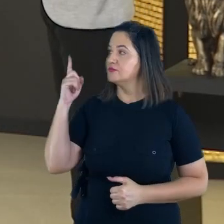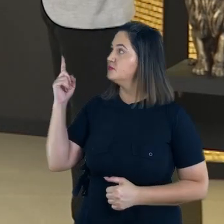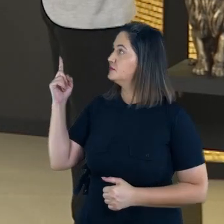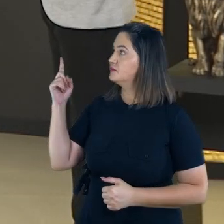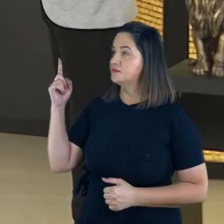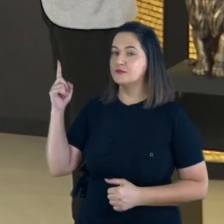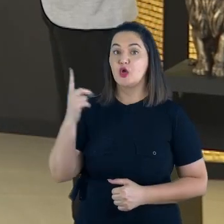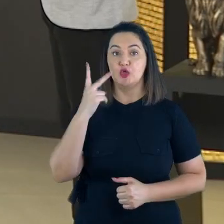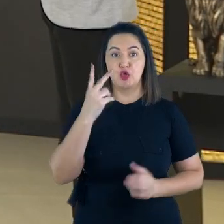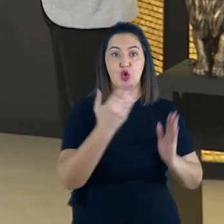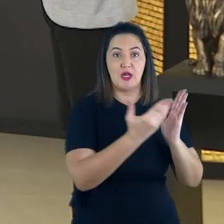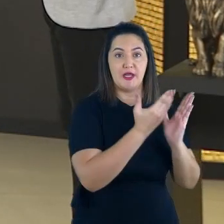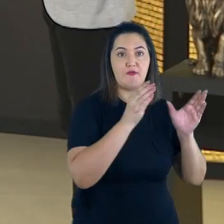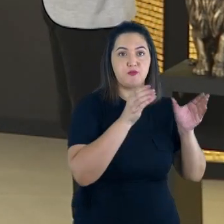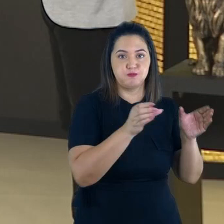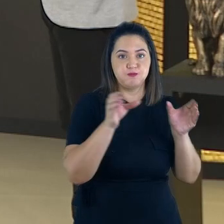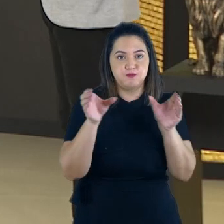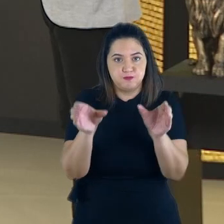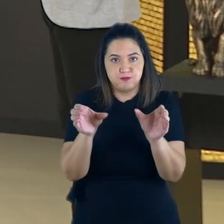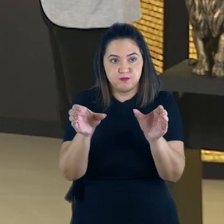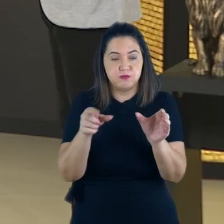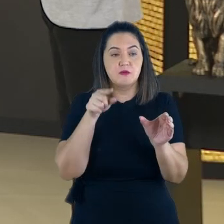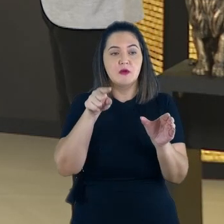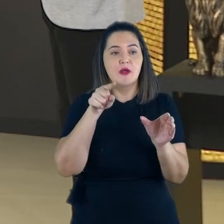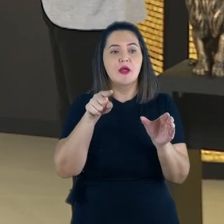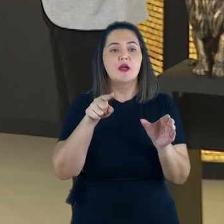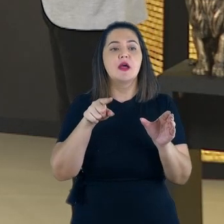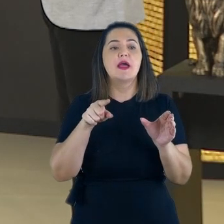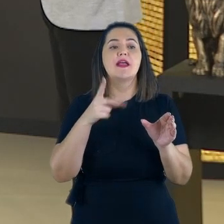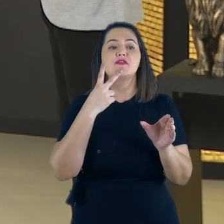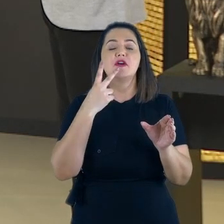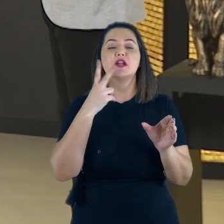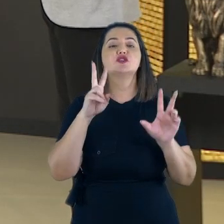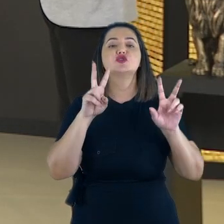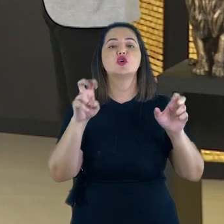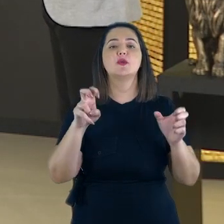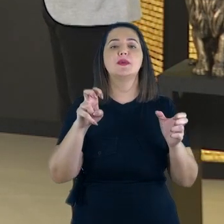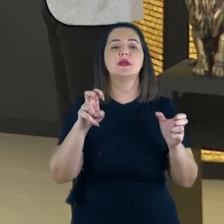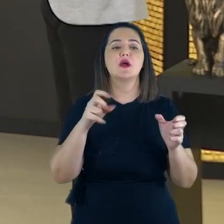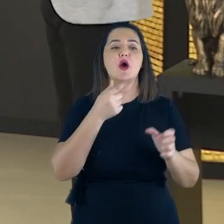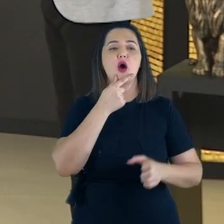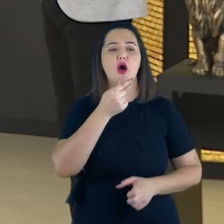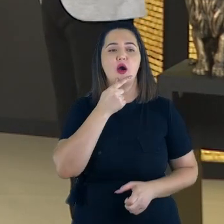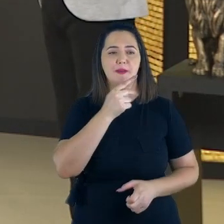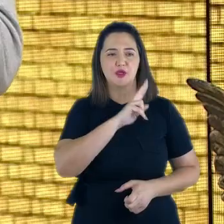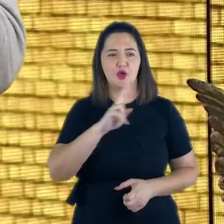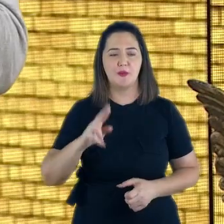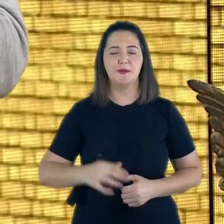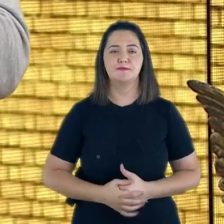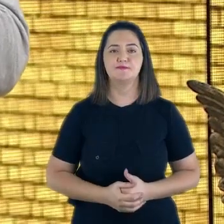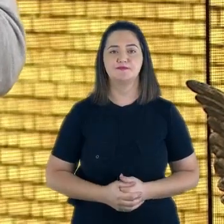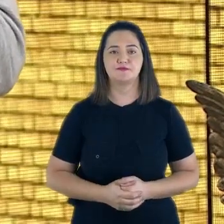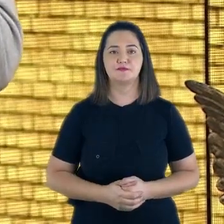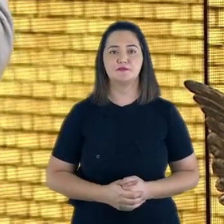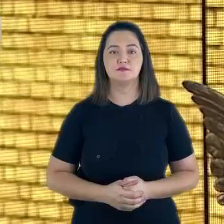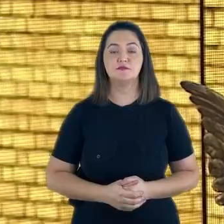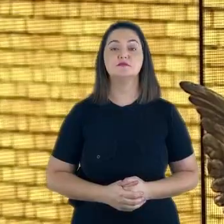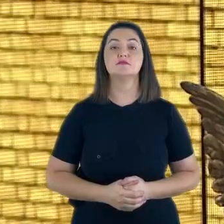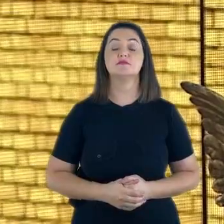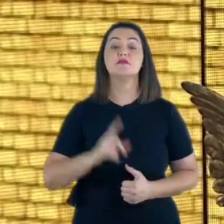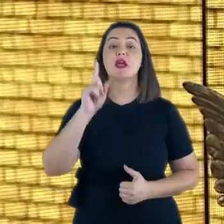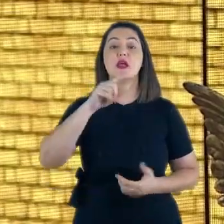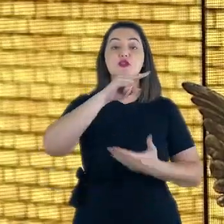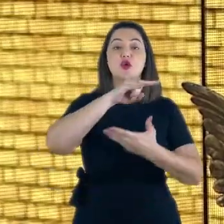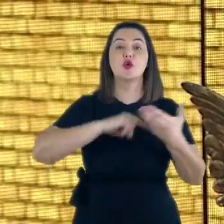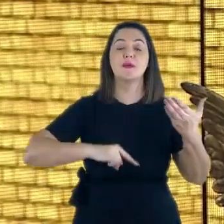aqui de pseudepigrafia, editados por Charlesworth, é um tratado teológico